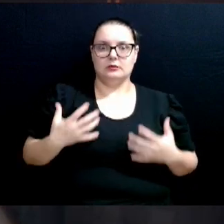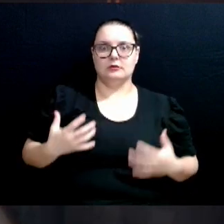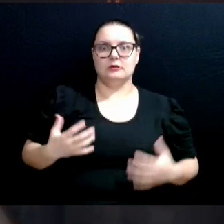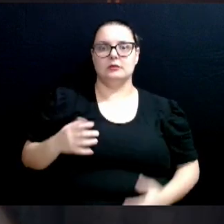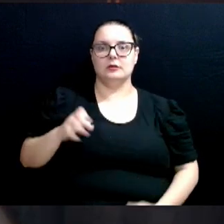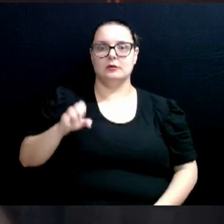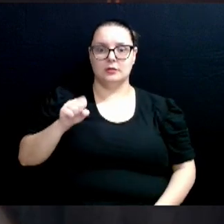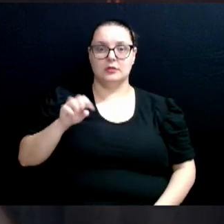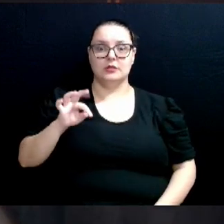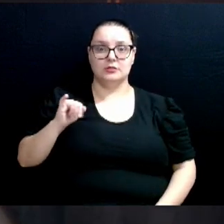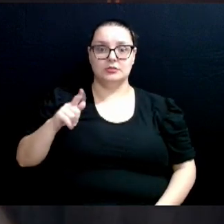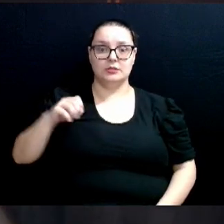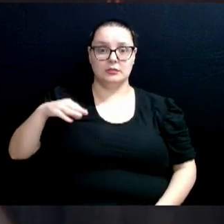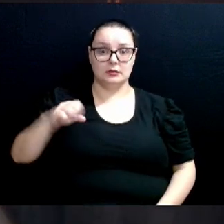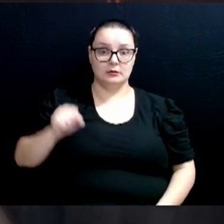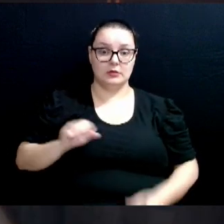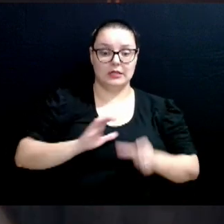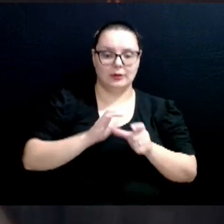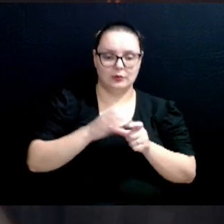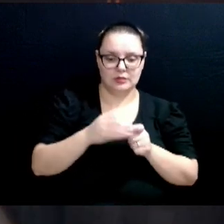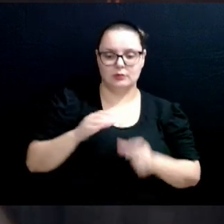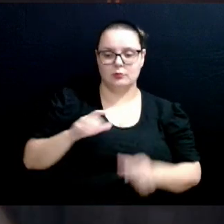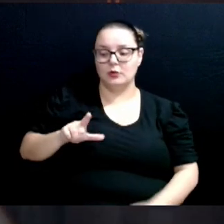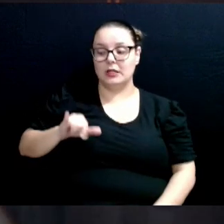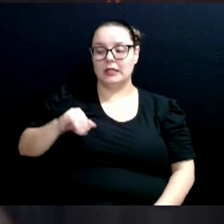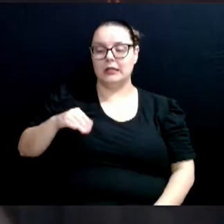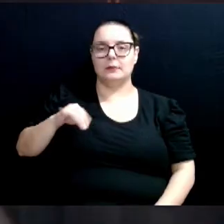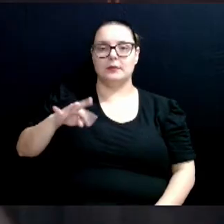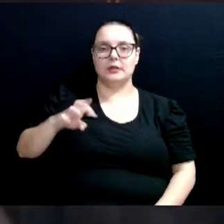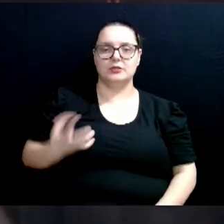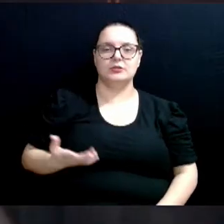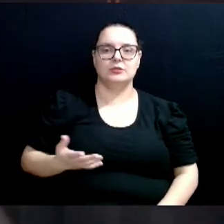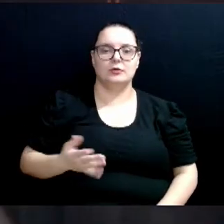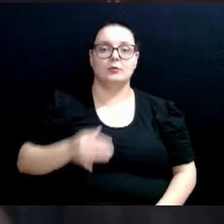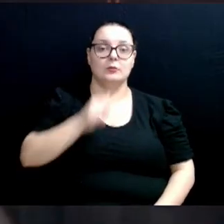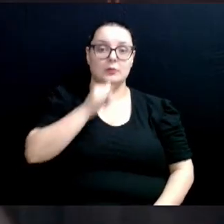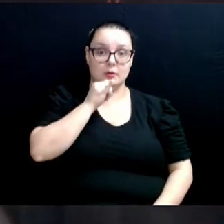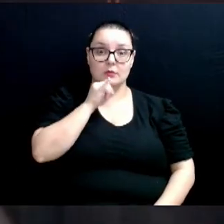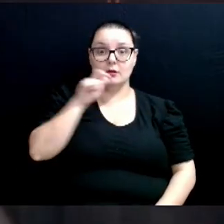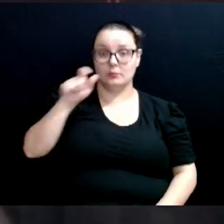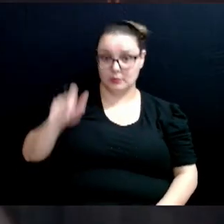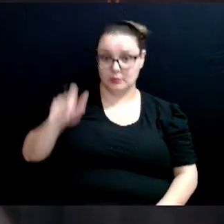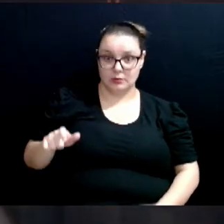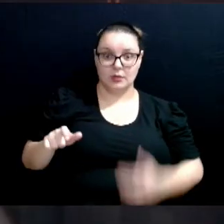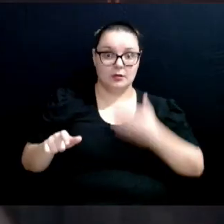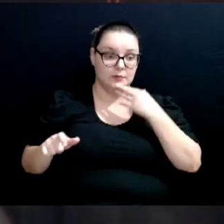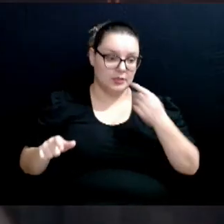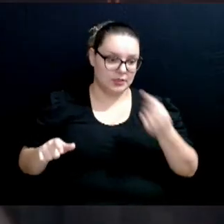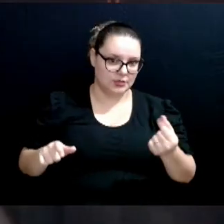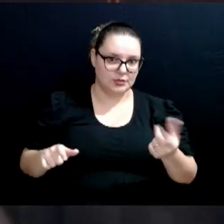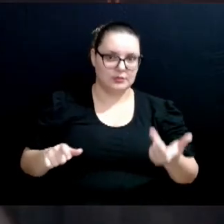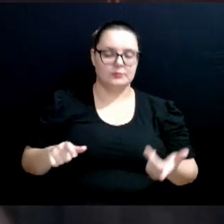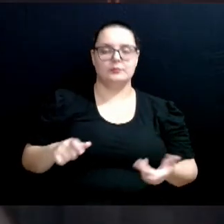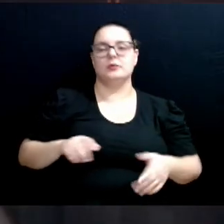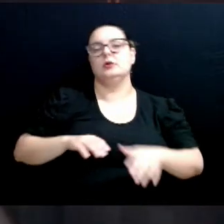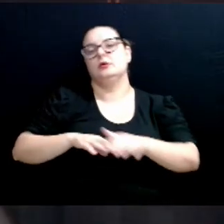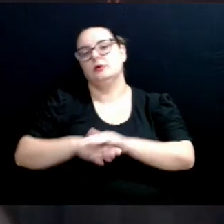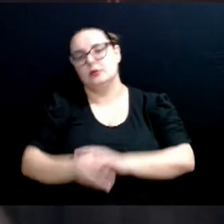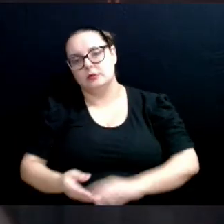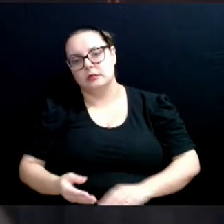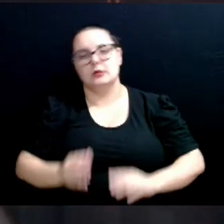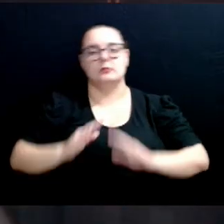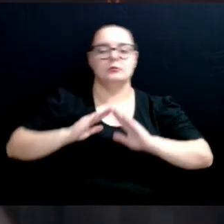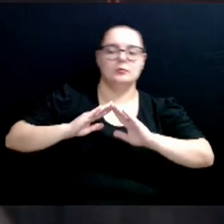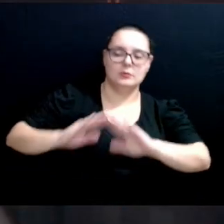ao nome, né? Então, por exemplo, vamos dar um exemplo aqui de uma pessoa que pede dinheiro. E aí você está acostumada a sempre emprestar, porque você fica